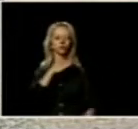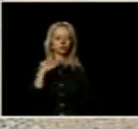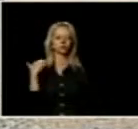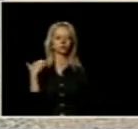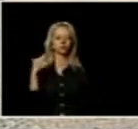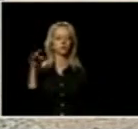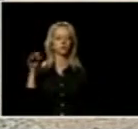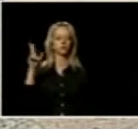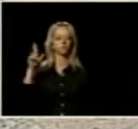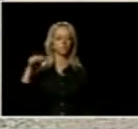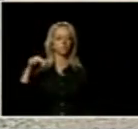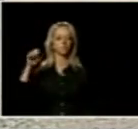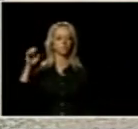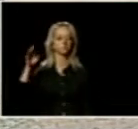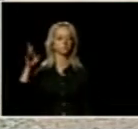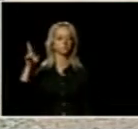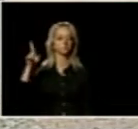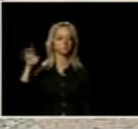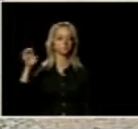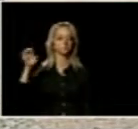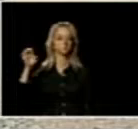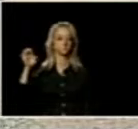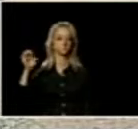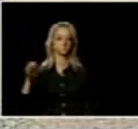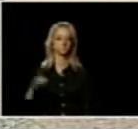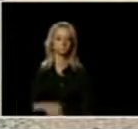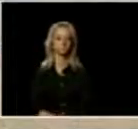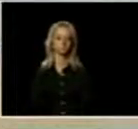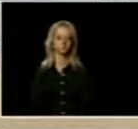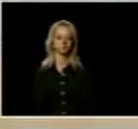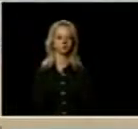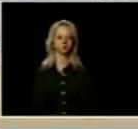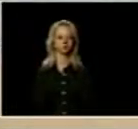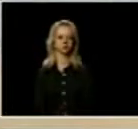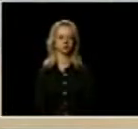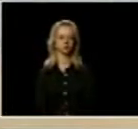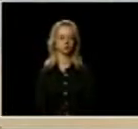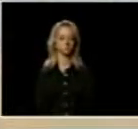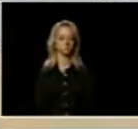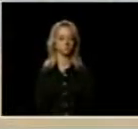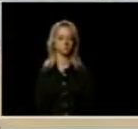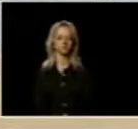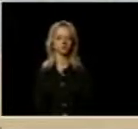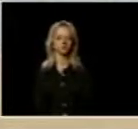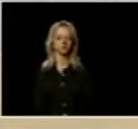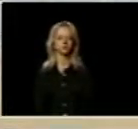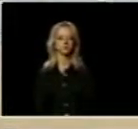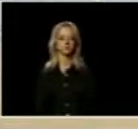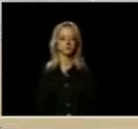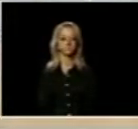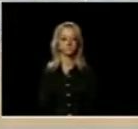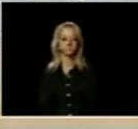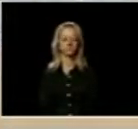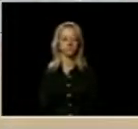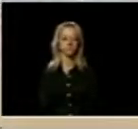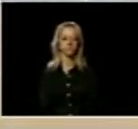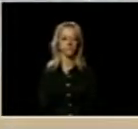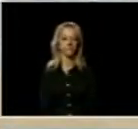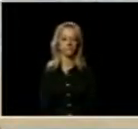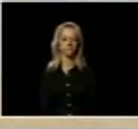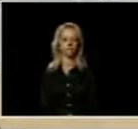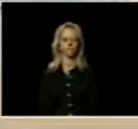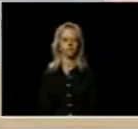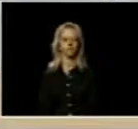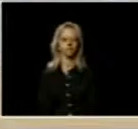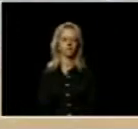fúnebre. Com certeza, vereador. Infelizmente, partindo da Secretaria de Cultura. Hoje a cultura tabatiana está no que está, pela diretora